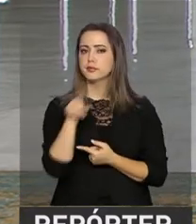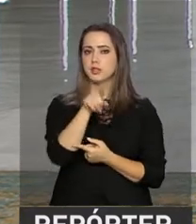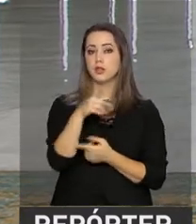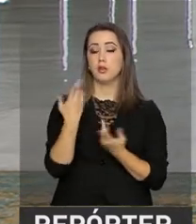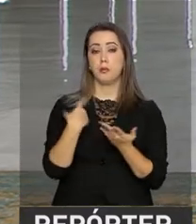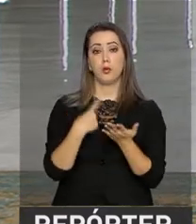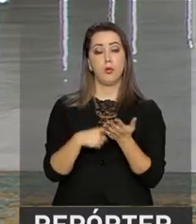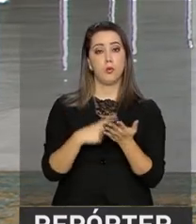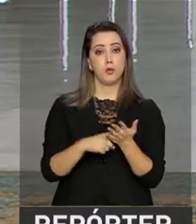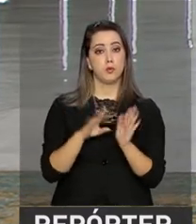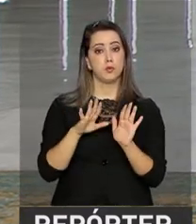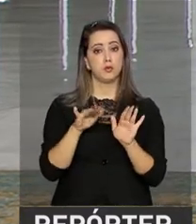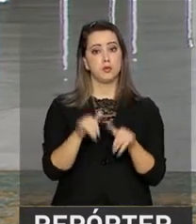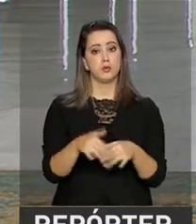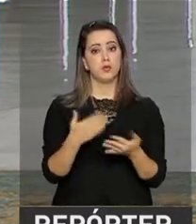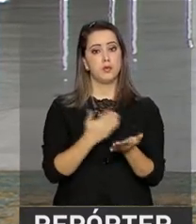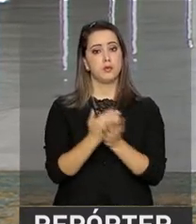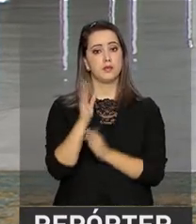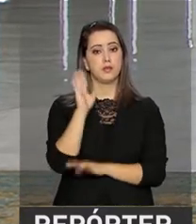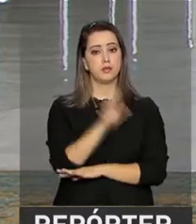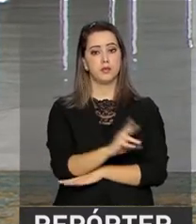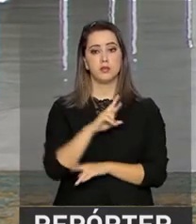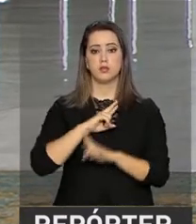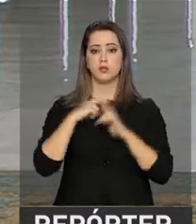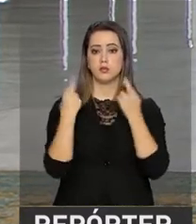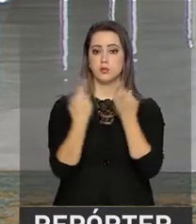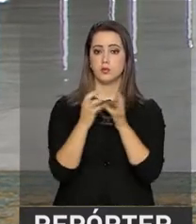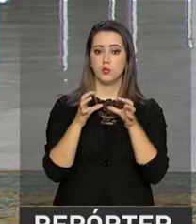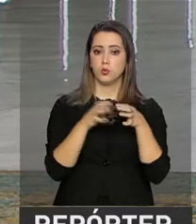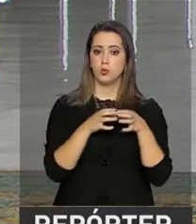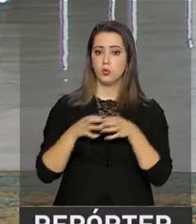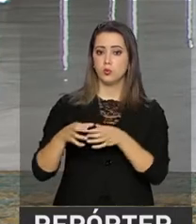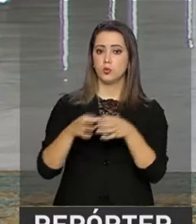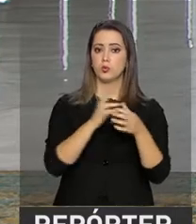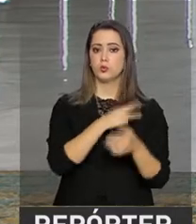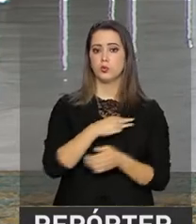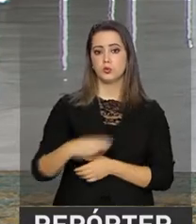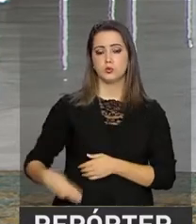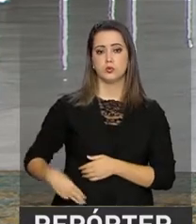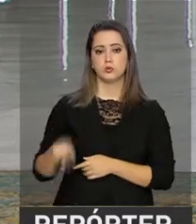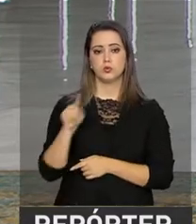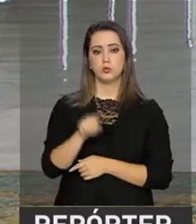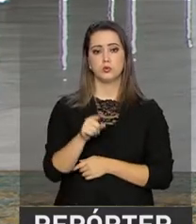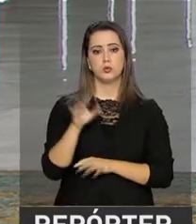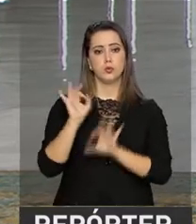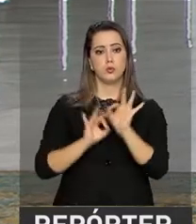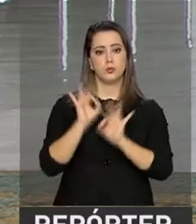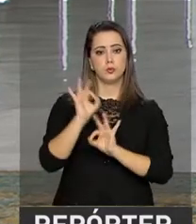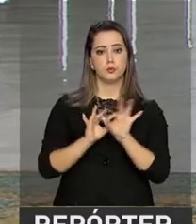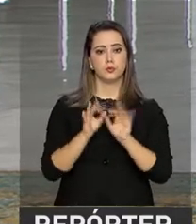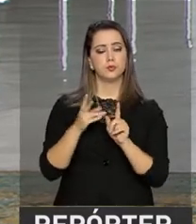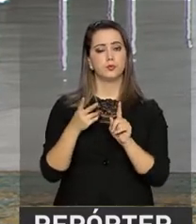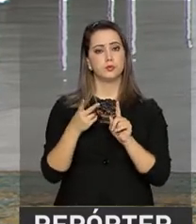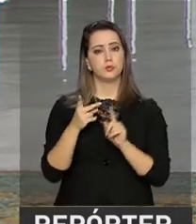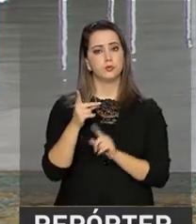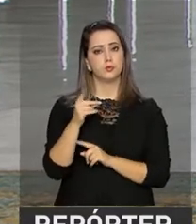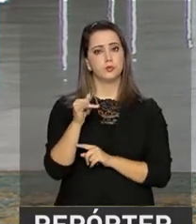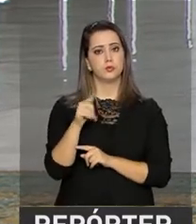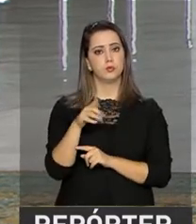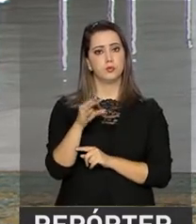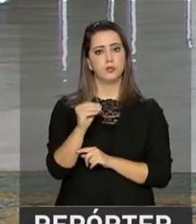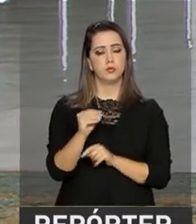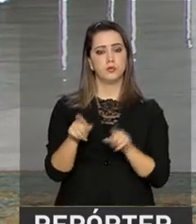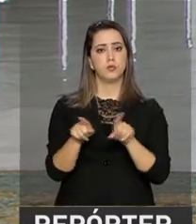já no começo da tarde o presidente teve uma reunião com diversos ministros entre eles o ministro do planejamento diogo de oliveira